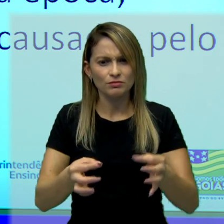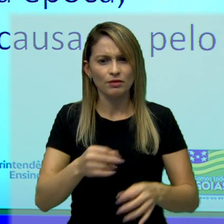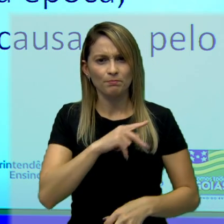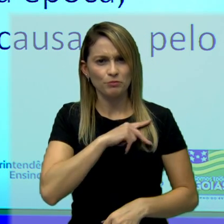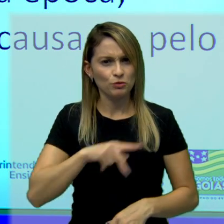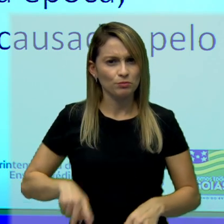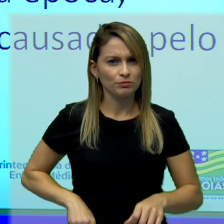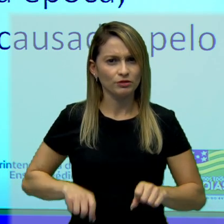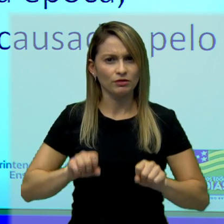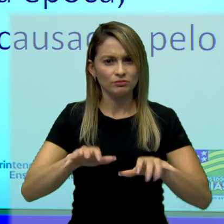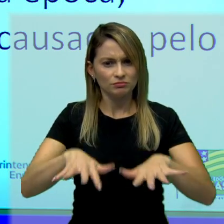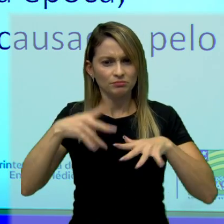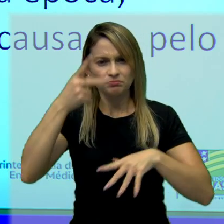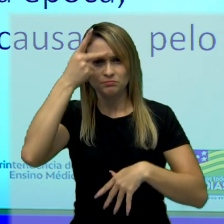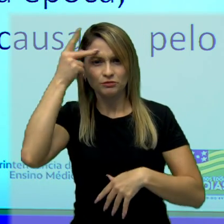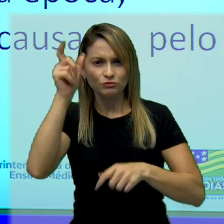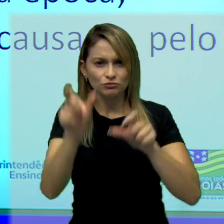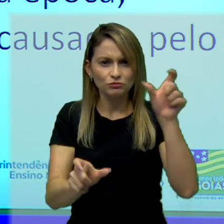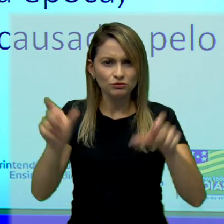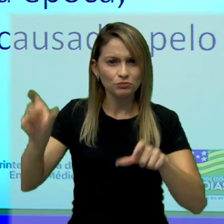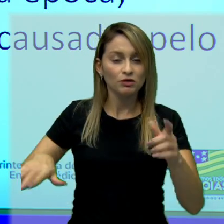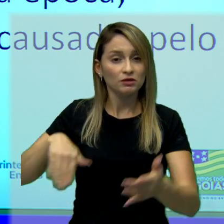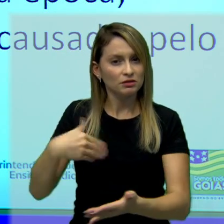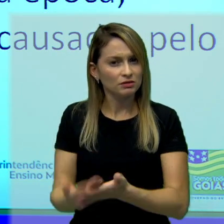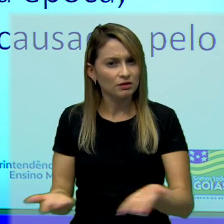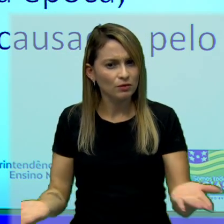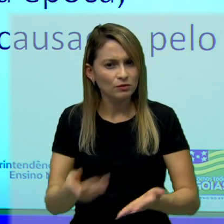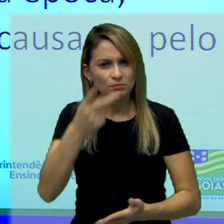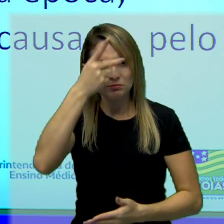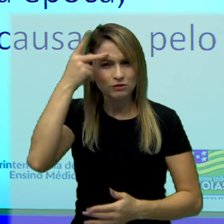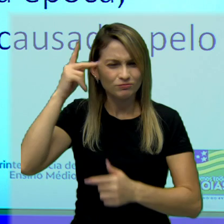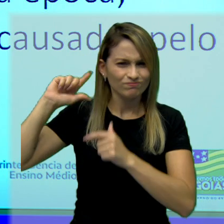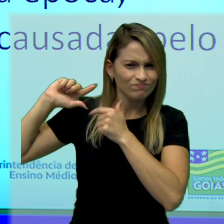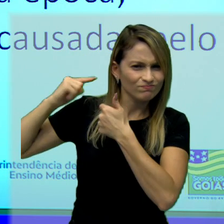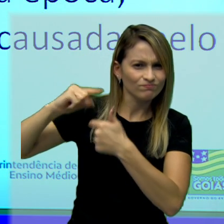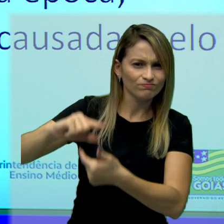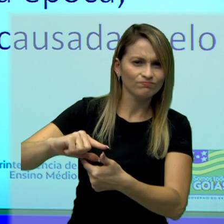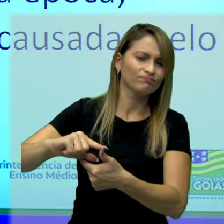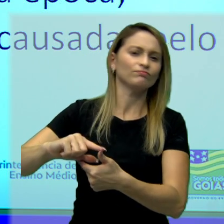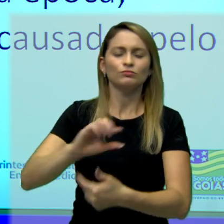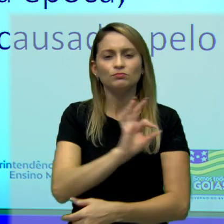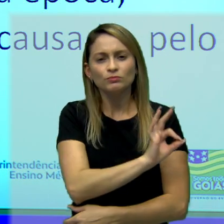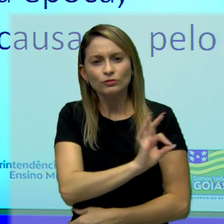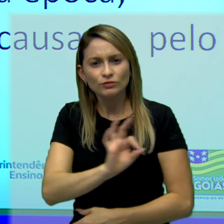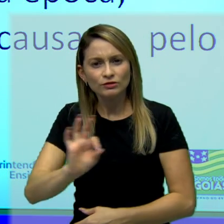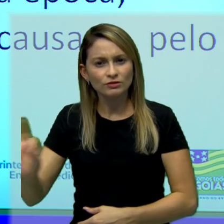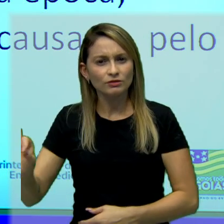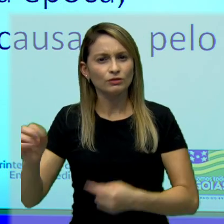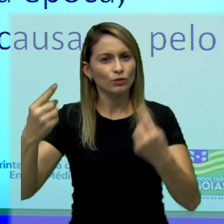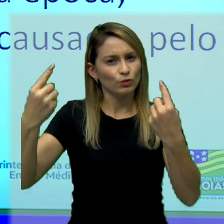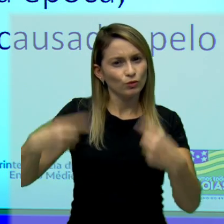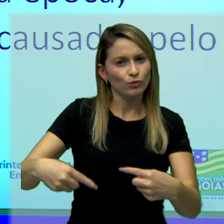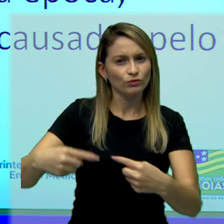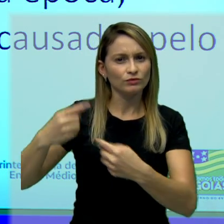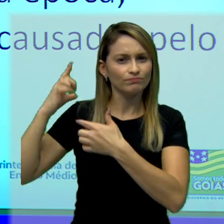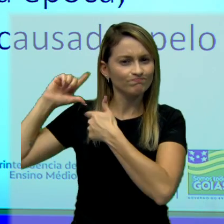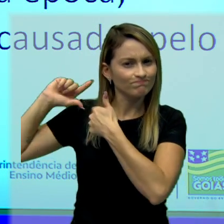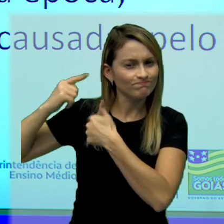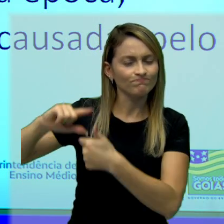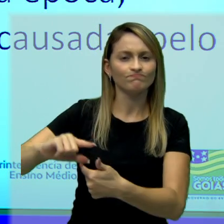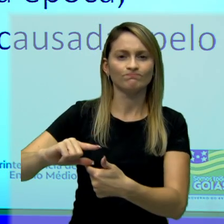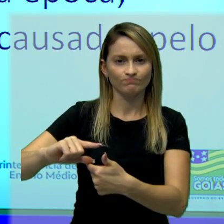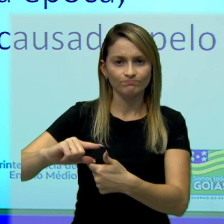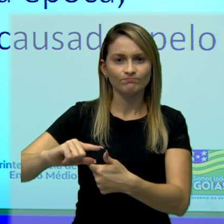pública. Por quê? Até hoje a gente percebe isso, que as pessoas são tradicionalistas e o modernismo vem contra